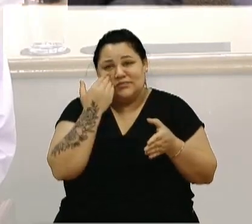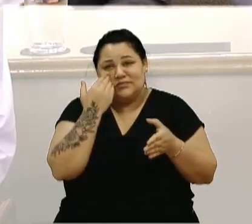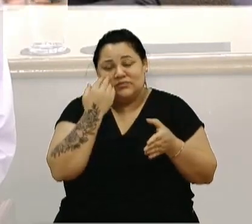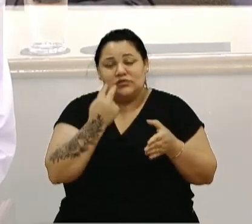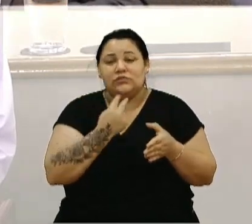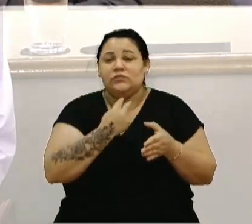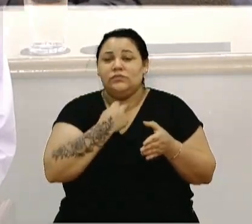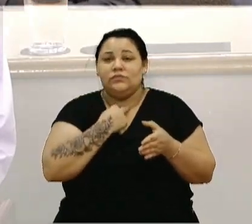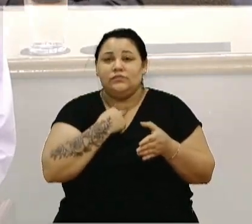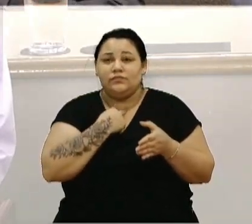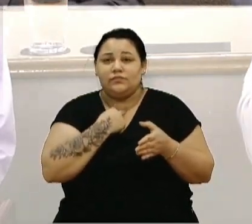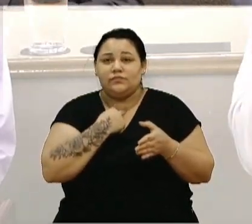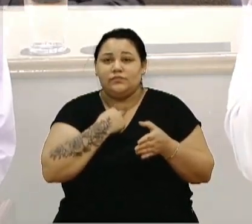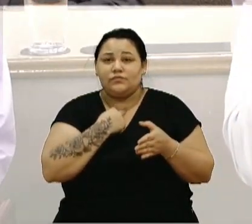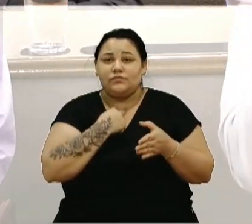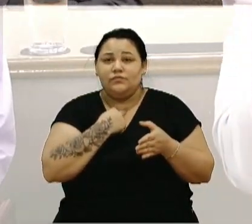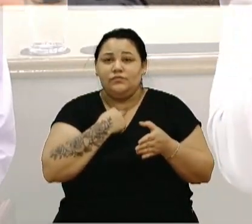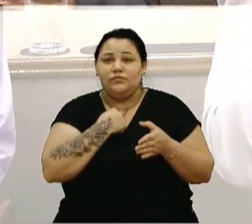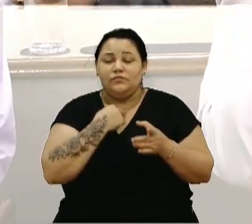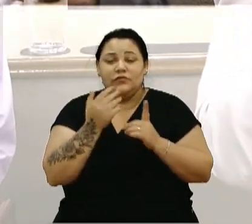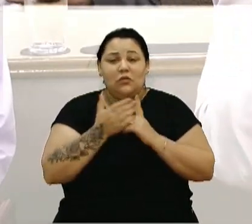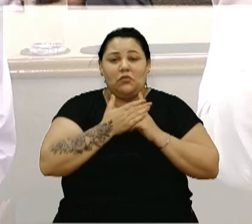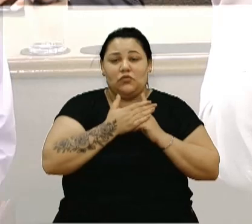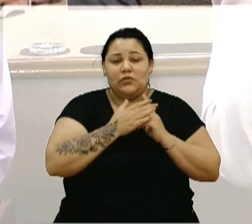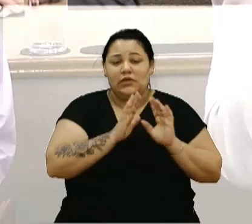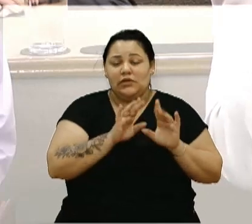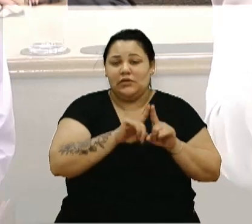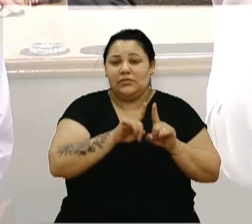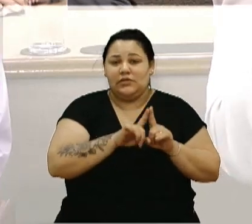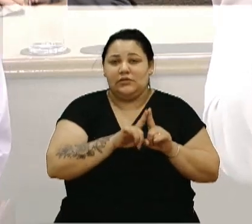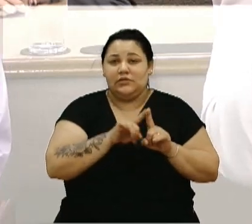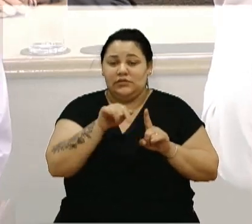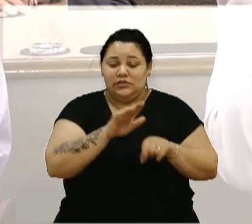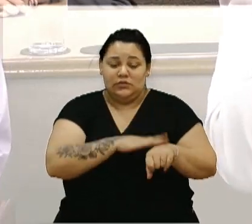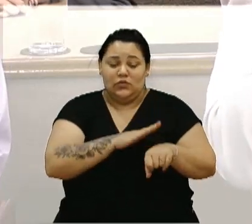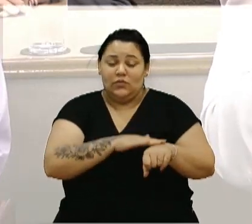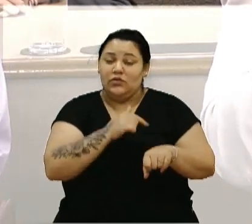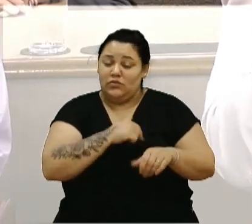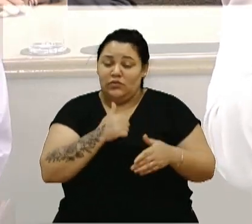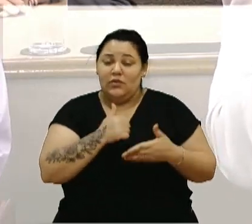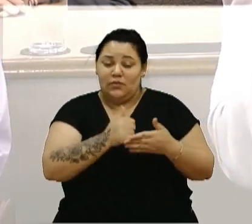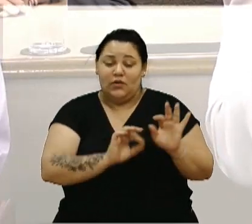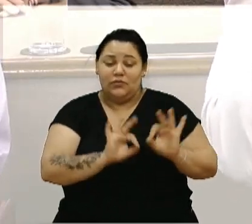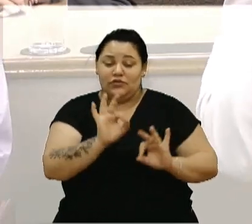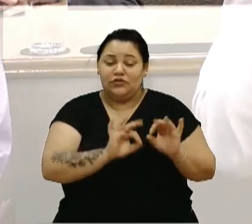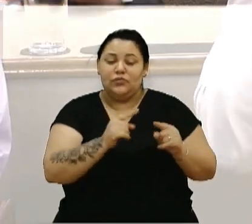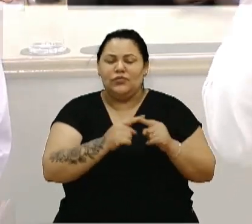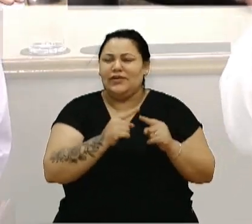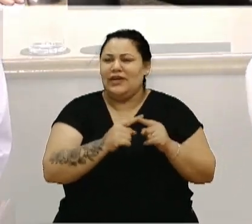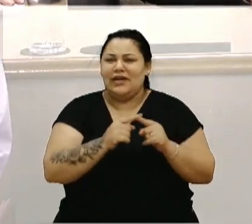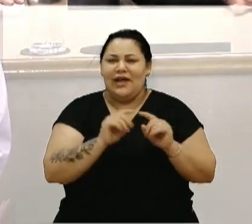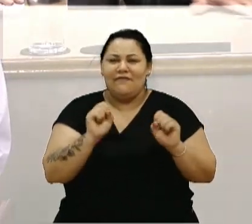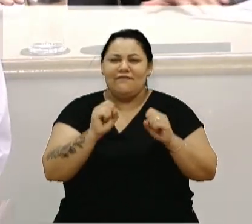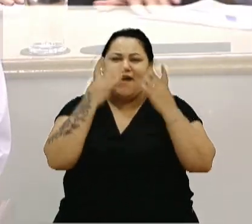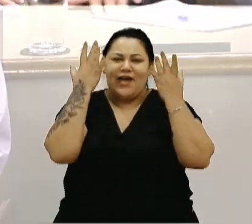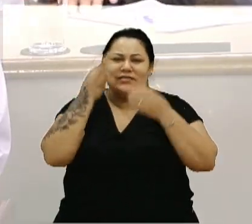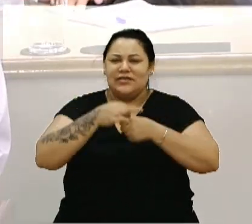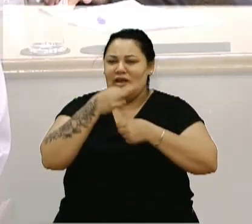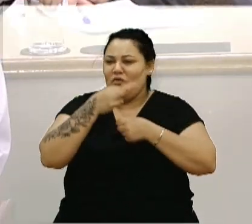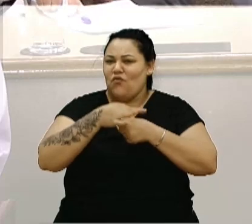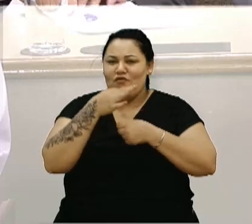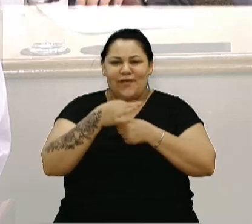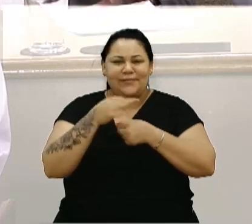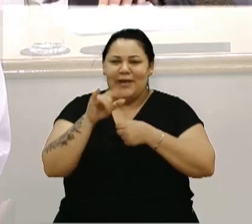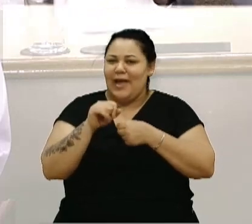nesse momento, eu me posiciono a favor desse projeto, porque a Festa da Uva é maior de qualquer discussão. A Festa da Uva,